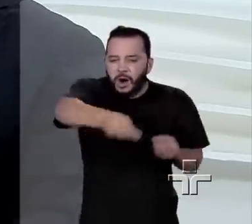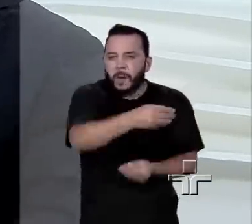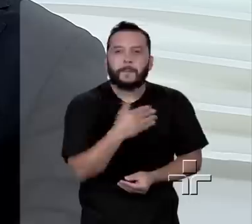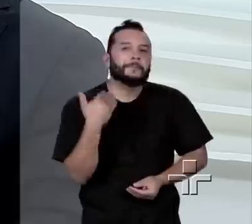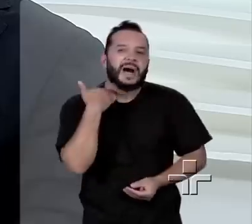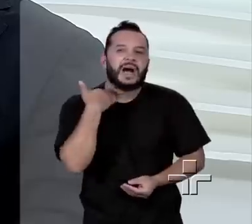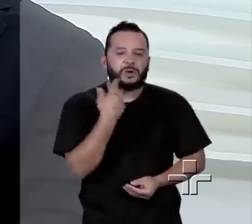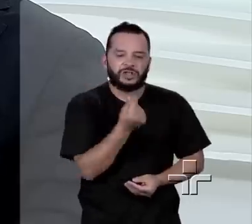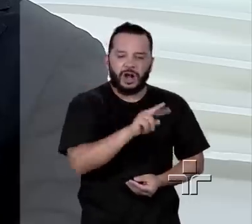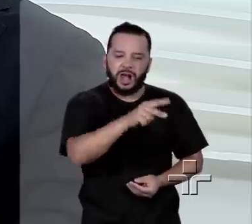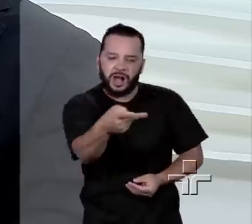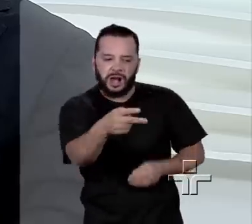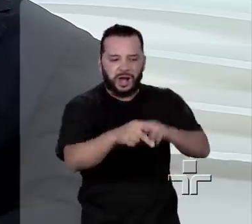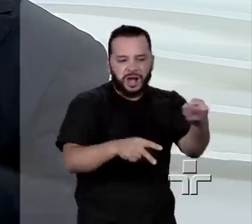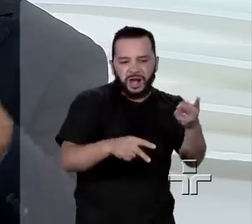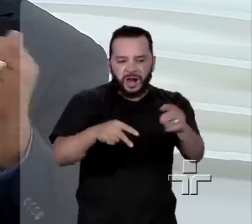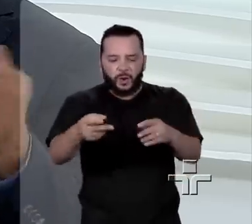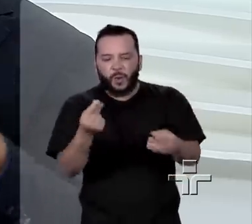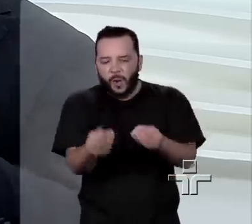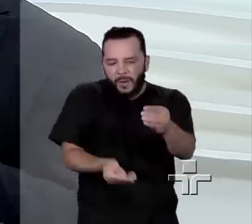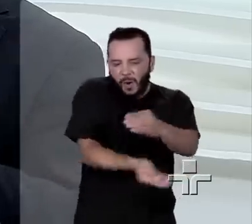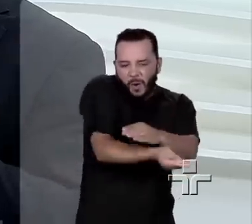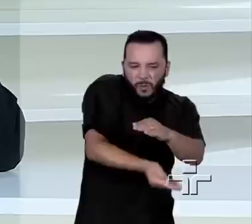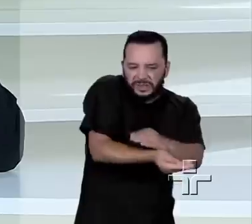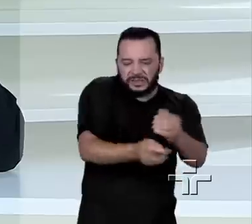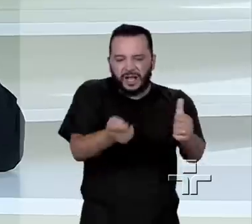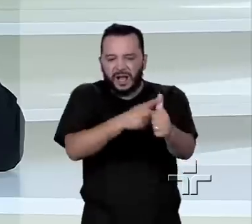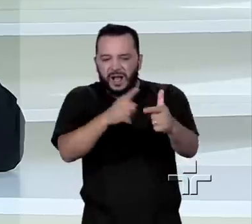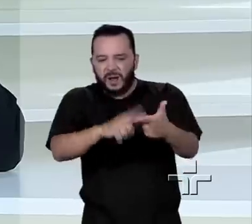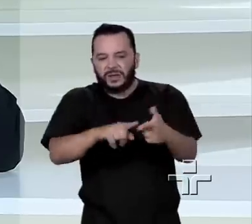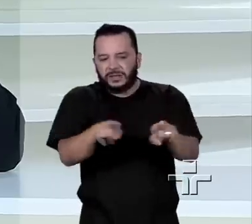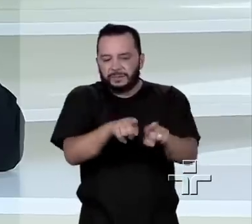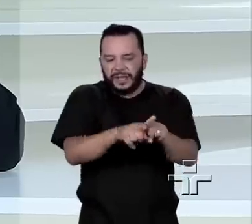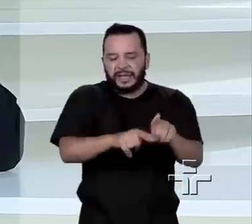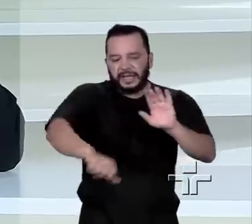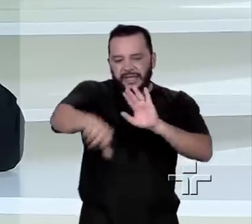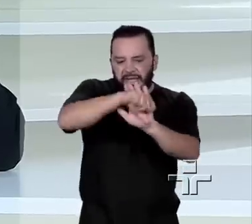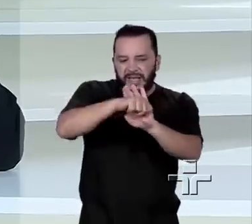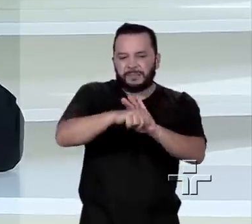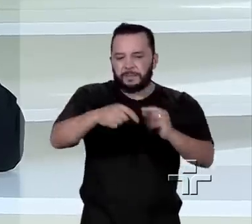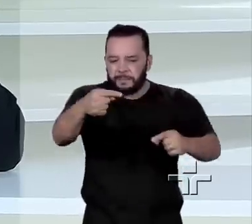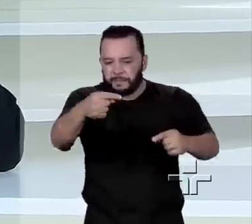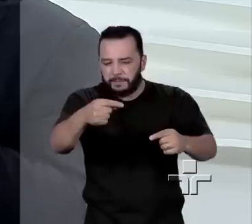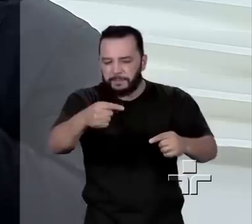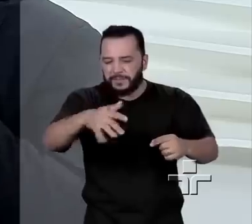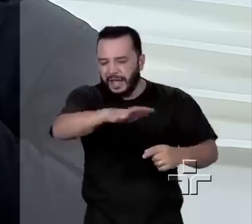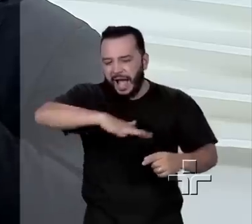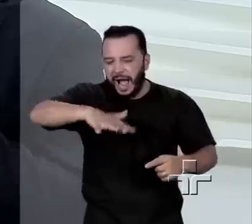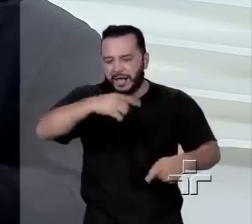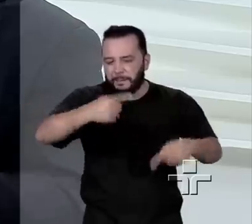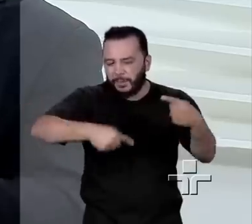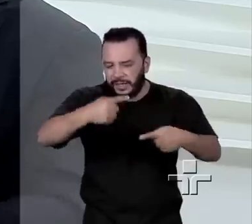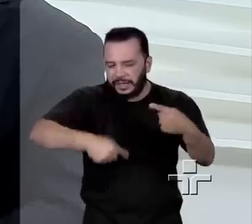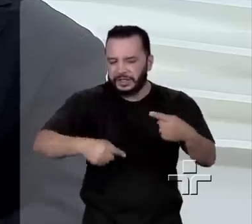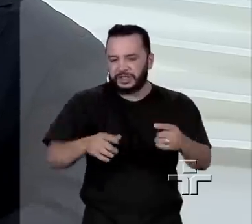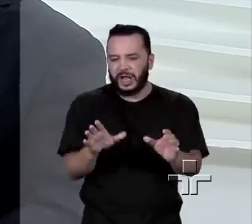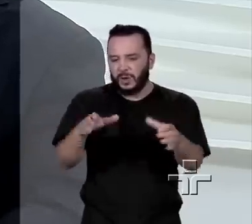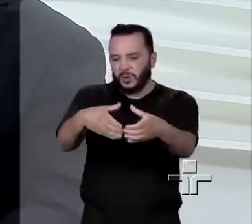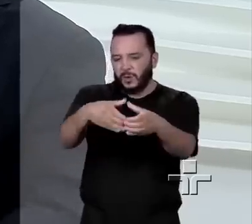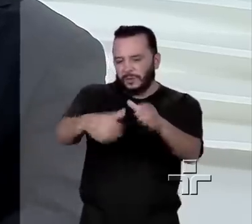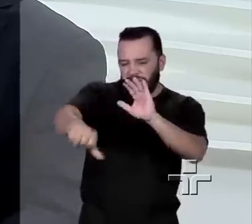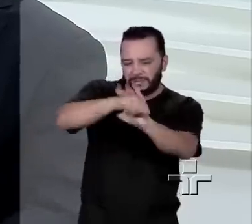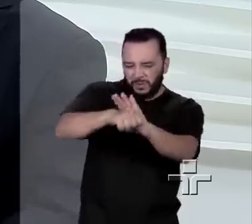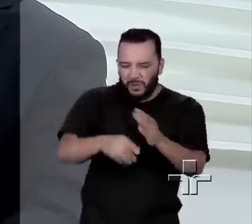em relação ao dinheiro da corrupção, do colarinho branco, mas também o dinheiro das quadrilhas. Esse